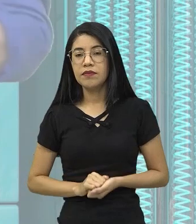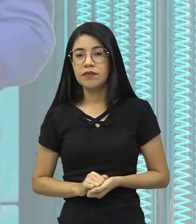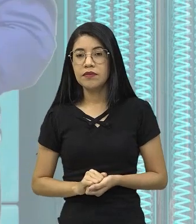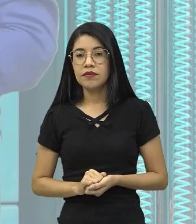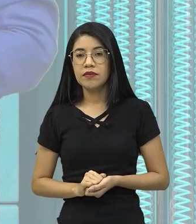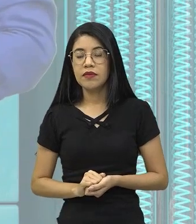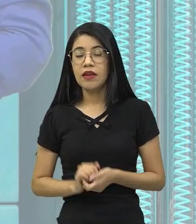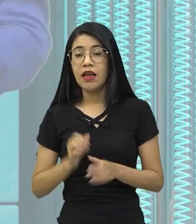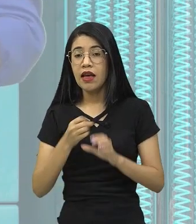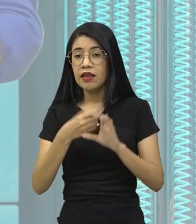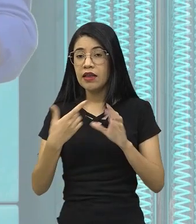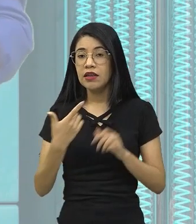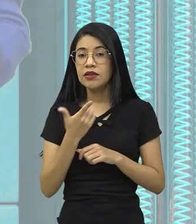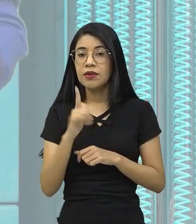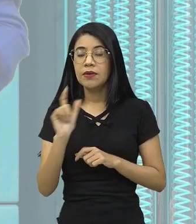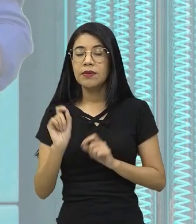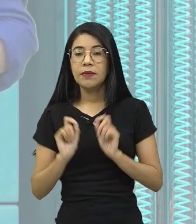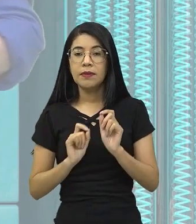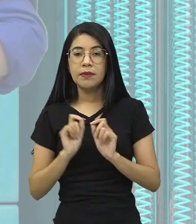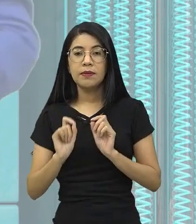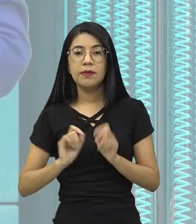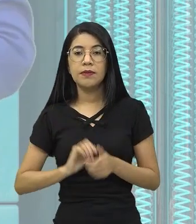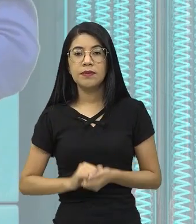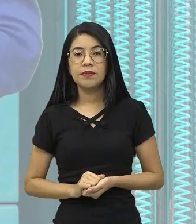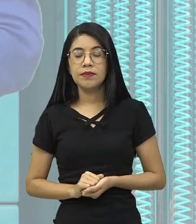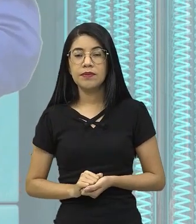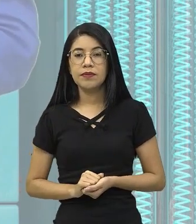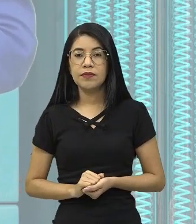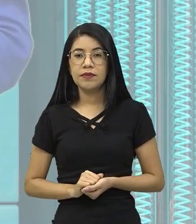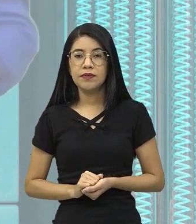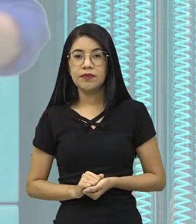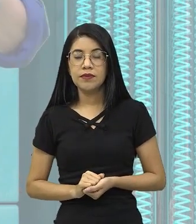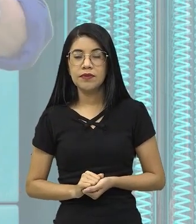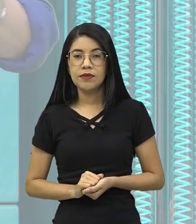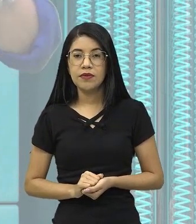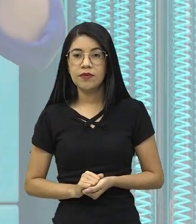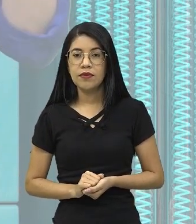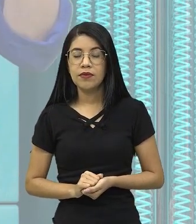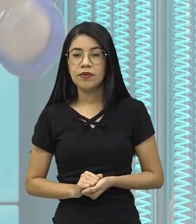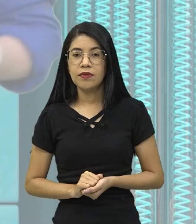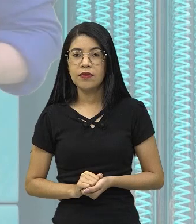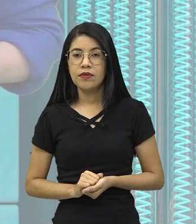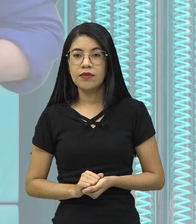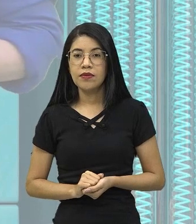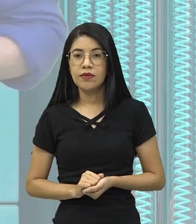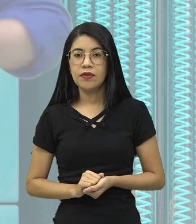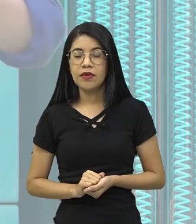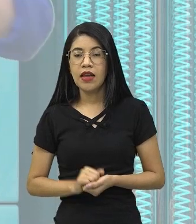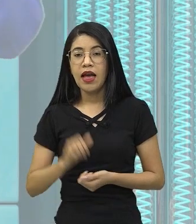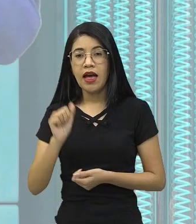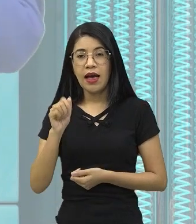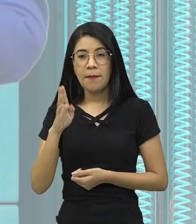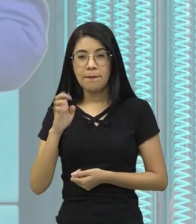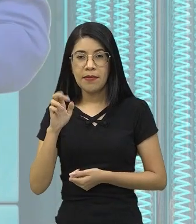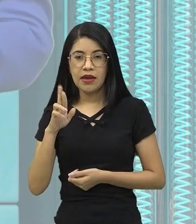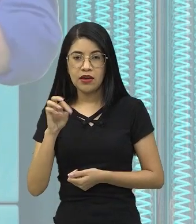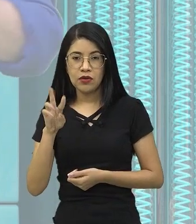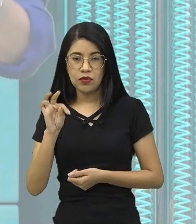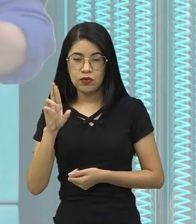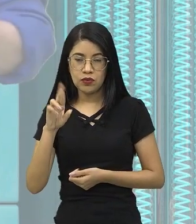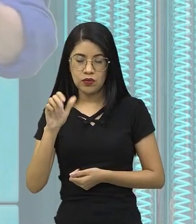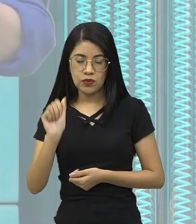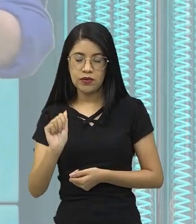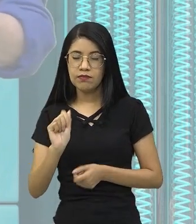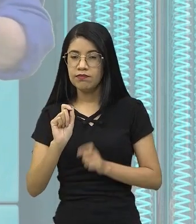Outras características que nós vamos ver aqui, nesse exemplo do miniconto, exatamente a abertura. A abertura